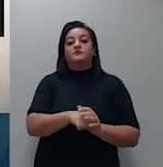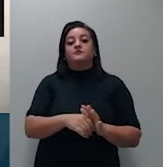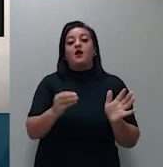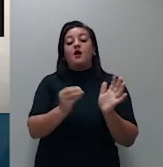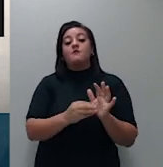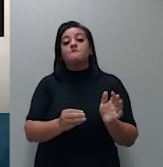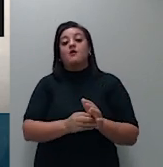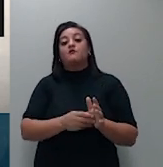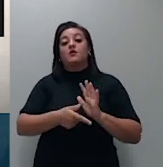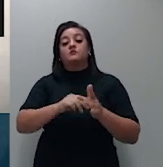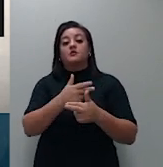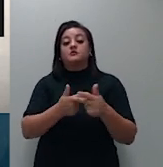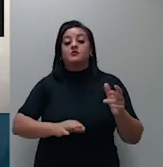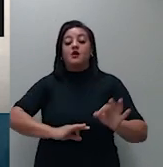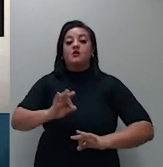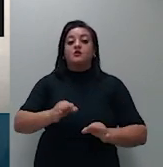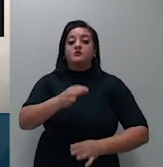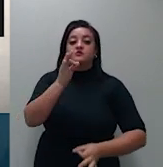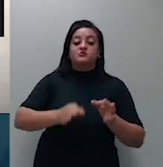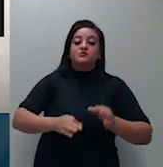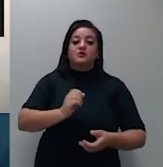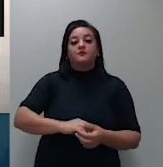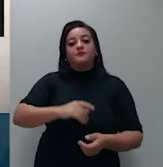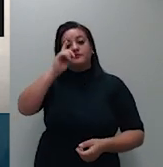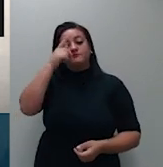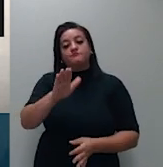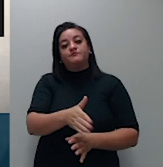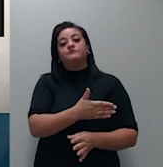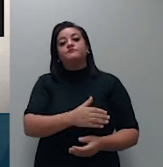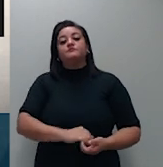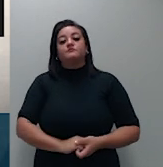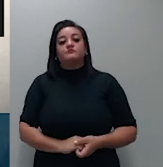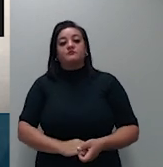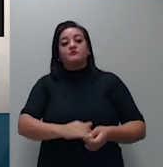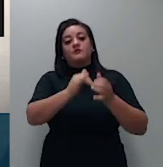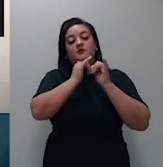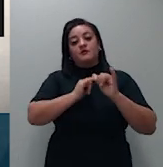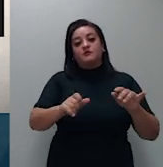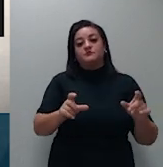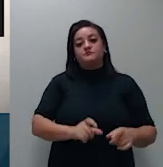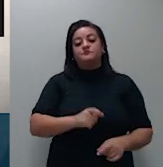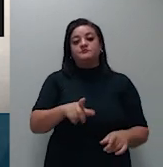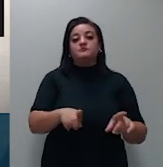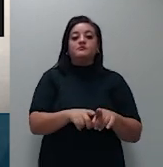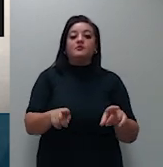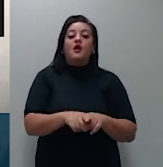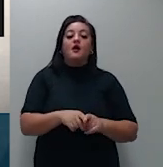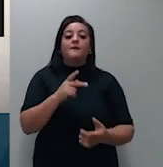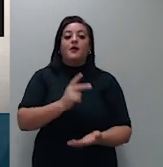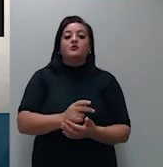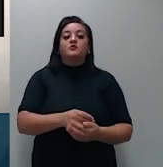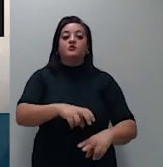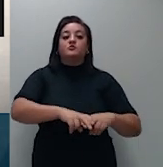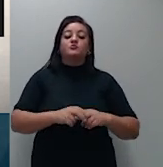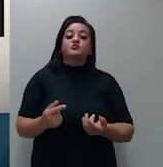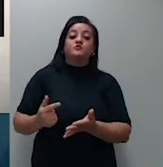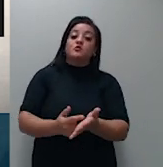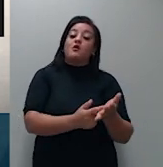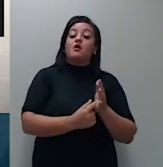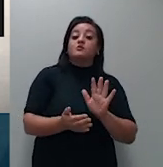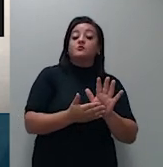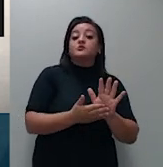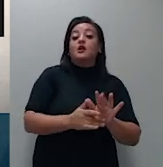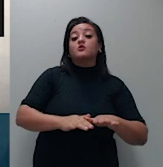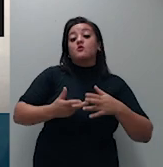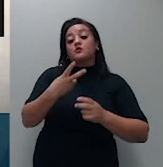ordem judicial determinando a retirada da publicação sensível e mantém as nações do acórdão recorrido quanto ao reconhecimento